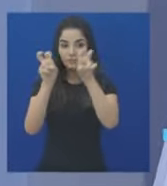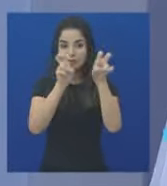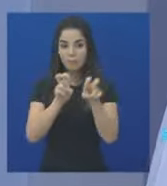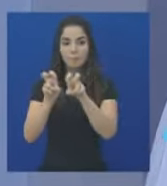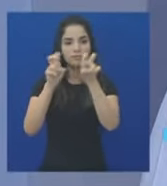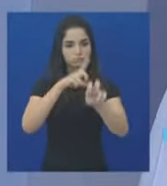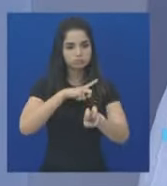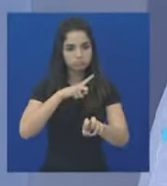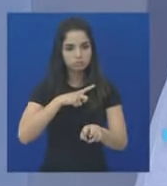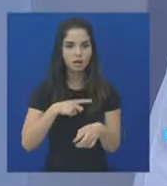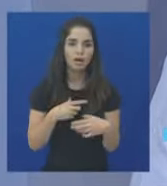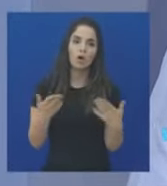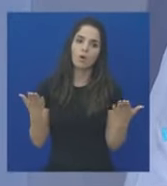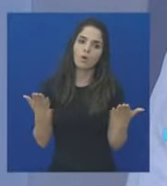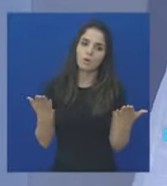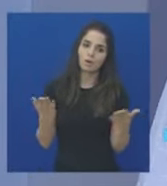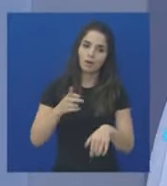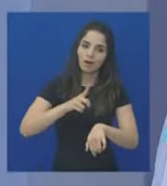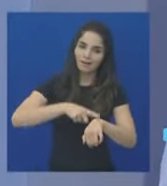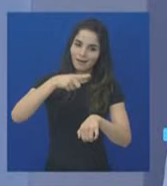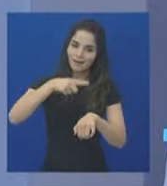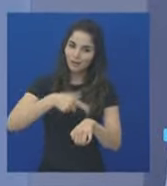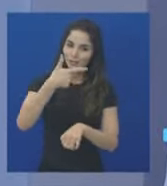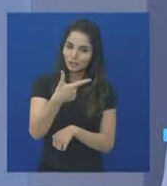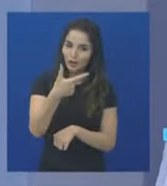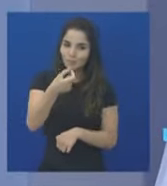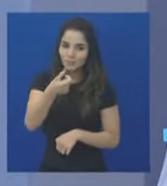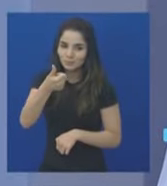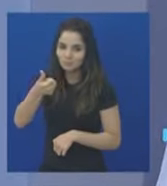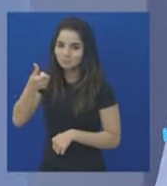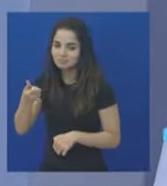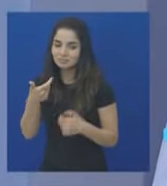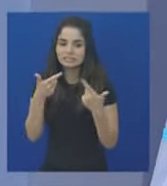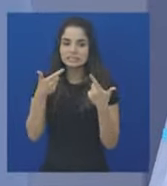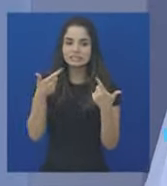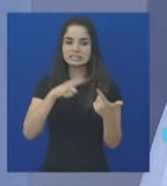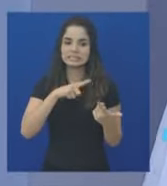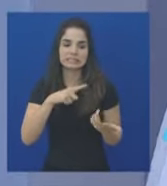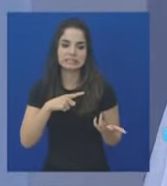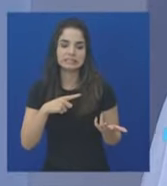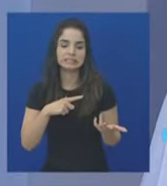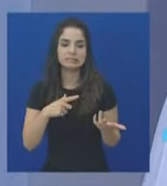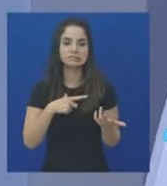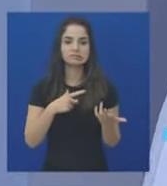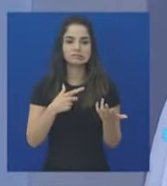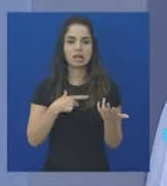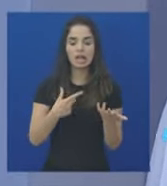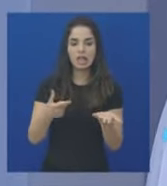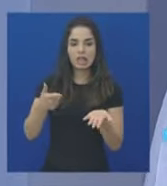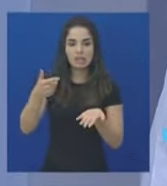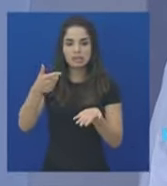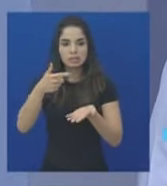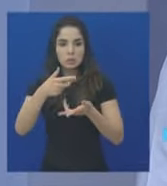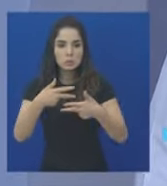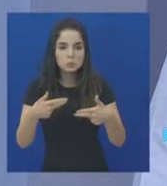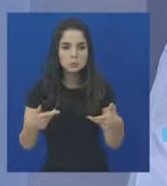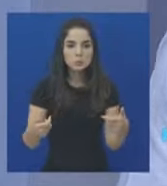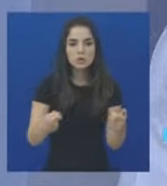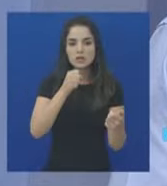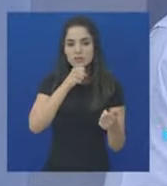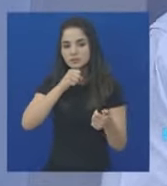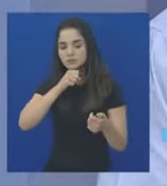possível mais hoje, no século XXI, 2016, nós ainda termos na nossa administração, na nossa prefeitura,